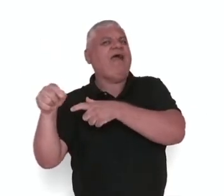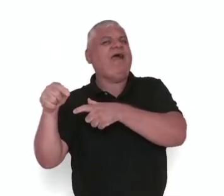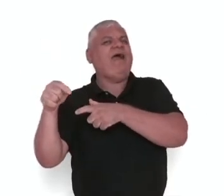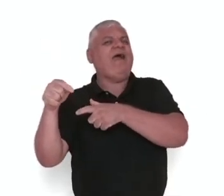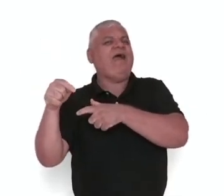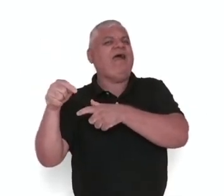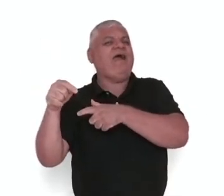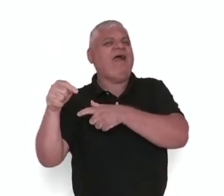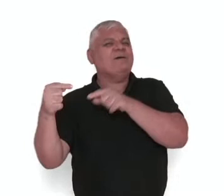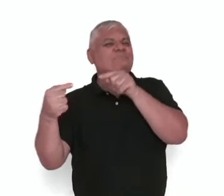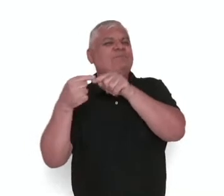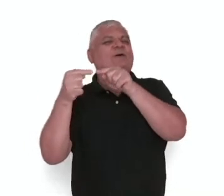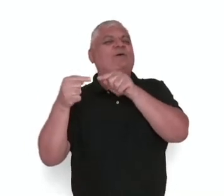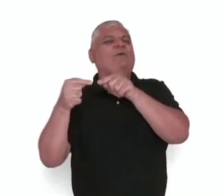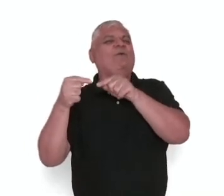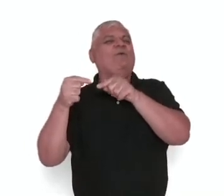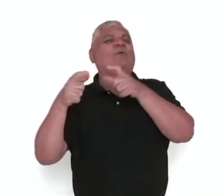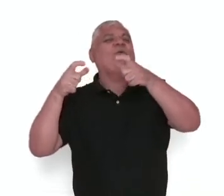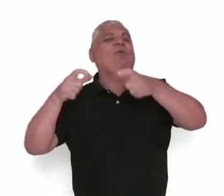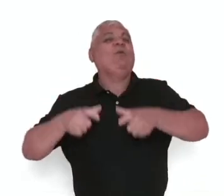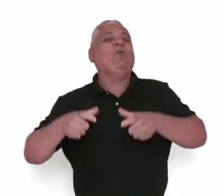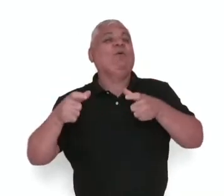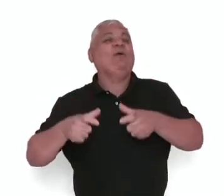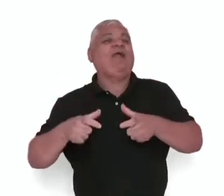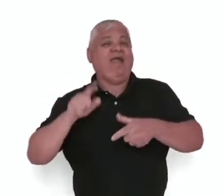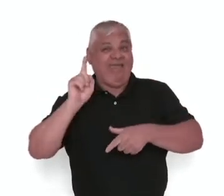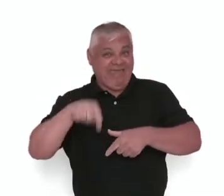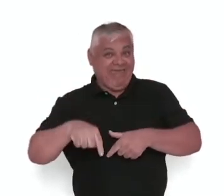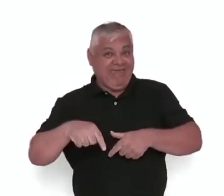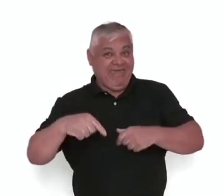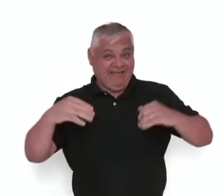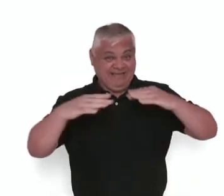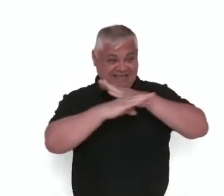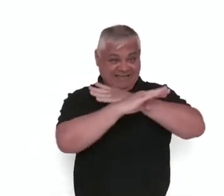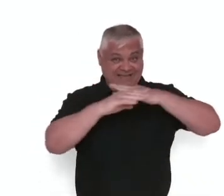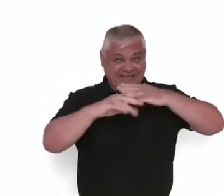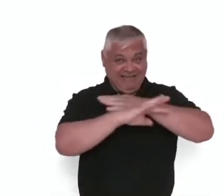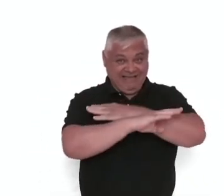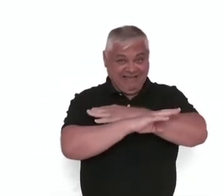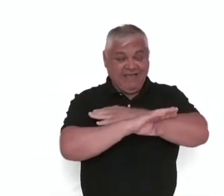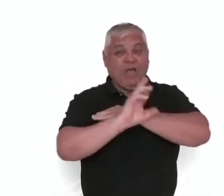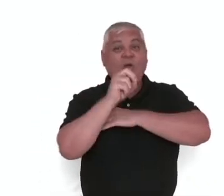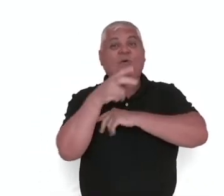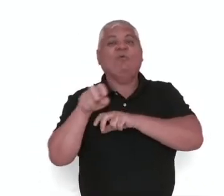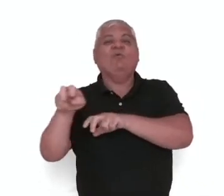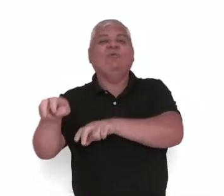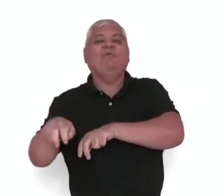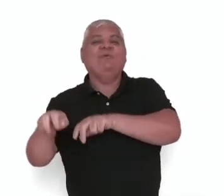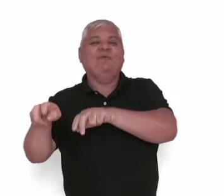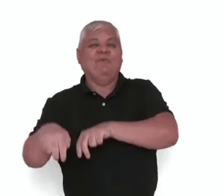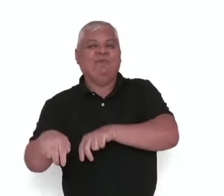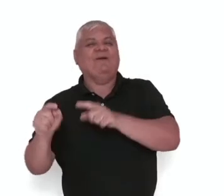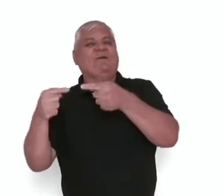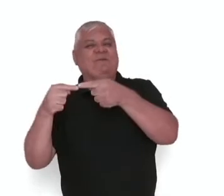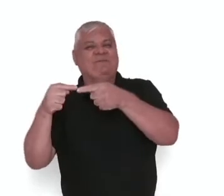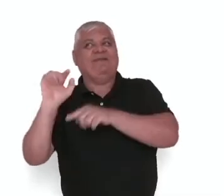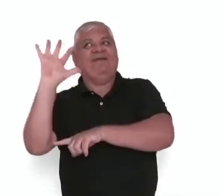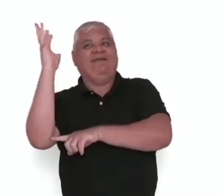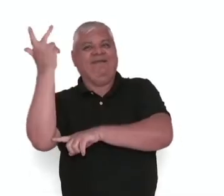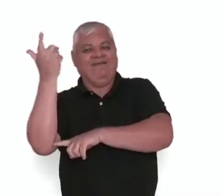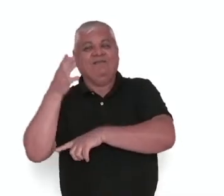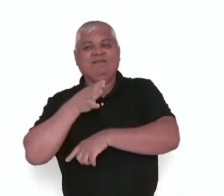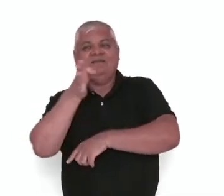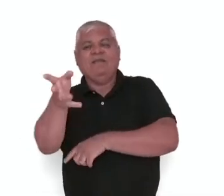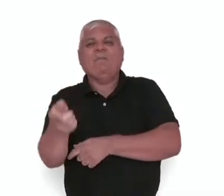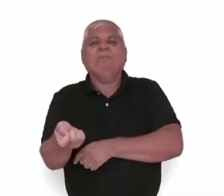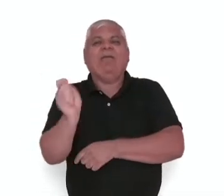onde ele passou a infância dele é espaço urbano ou será que é espaço rural? Né? Íamos pescar, né?